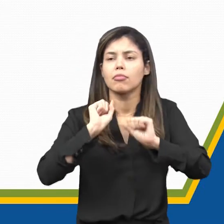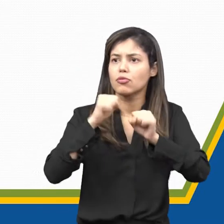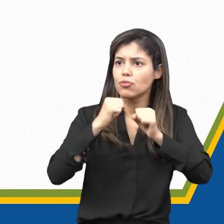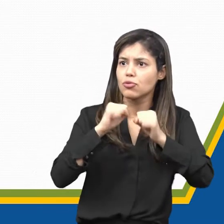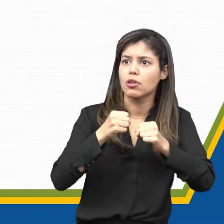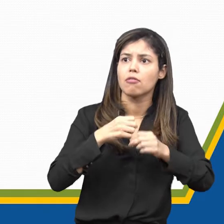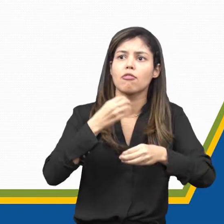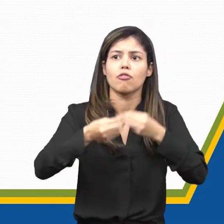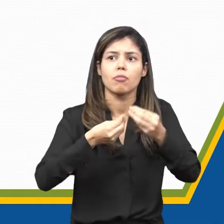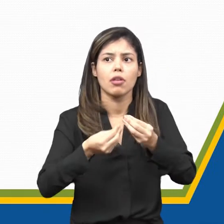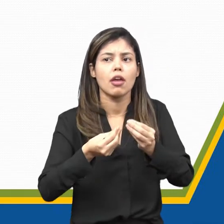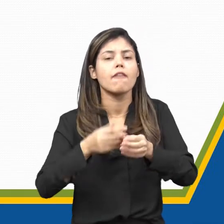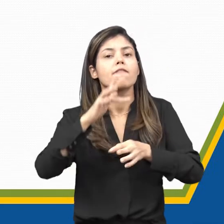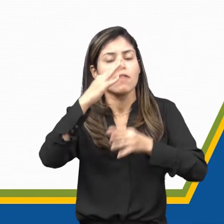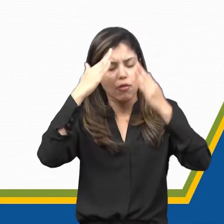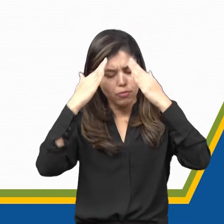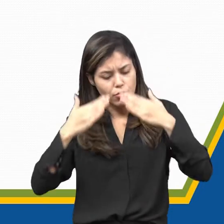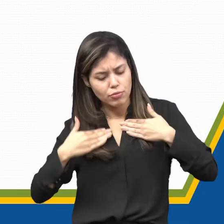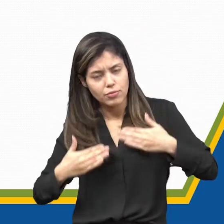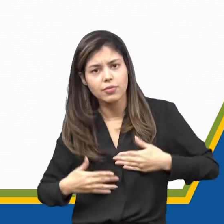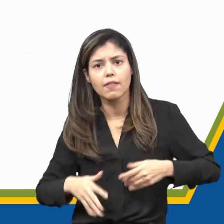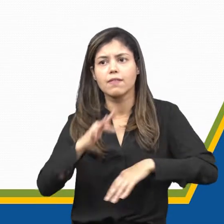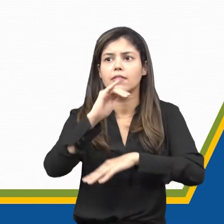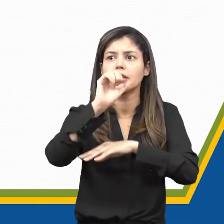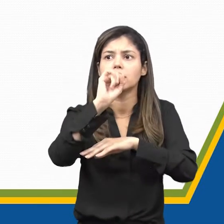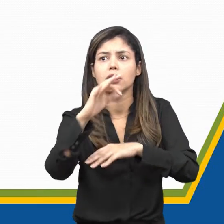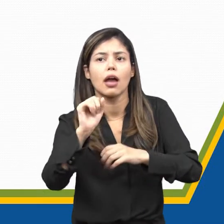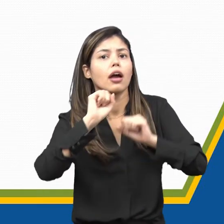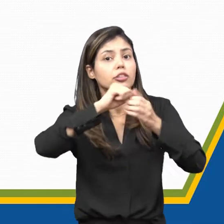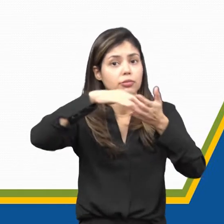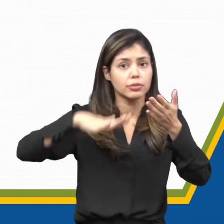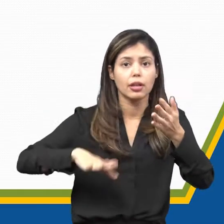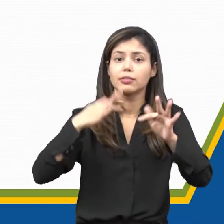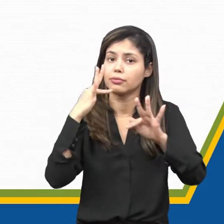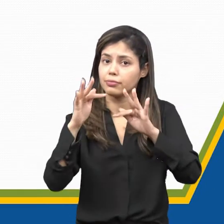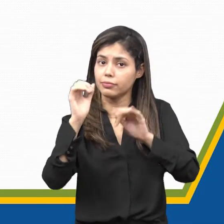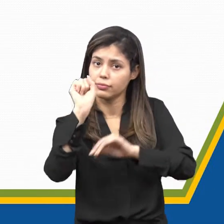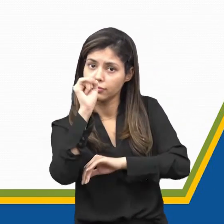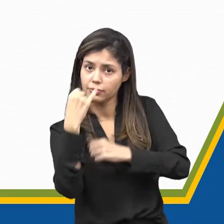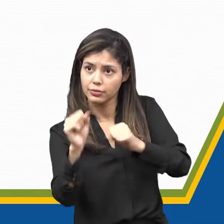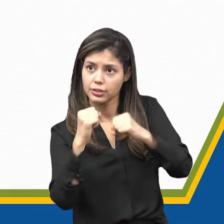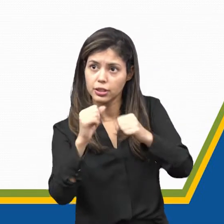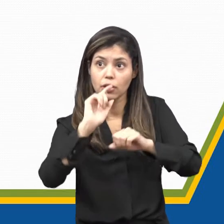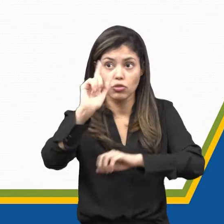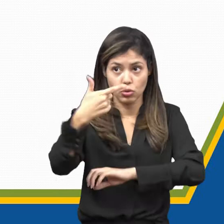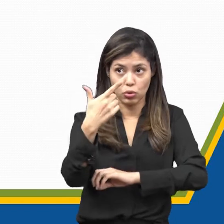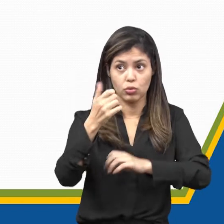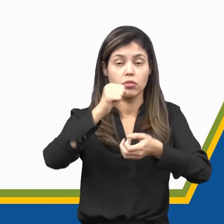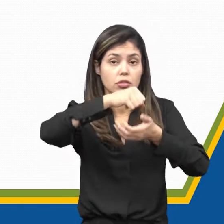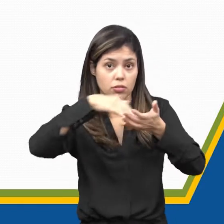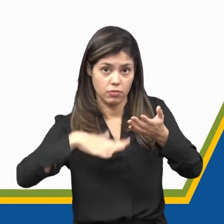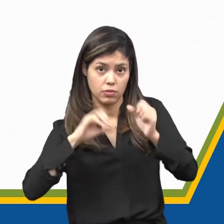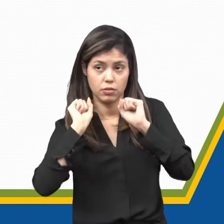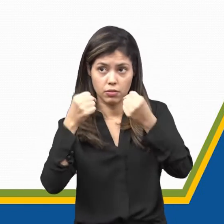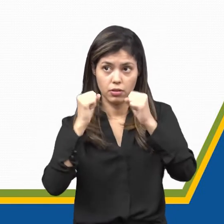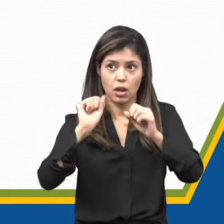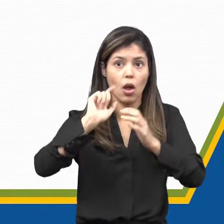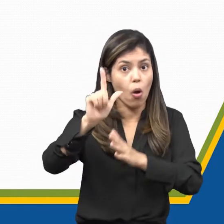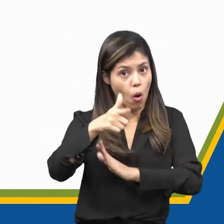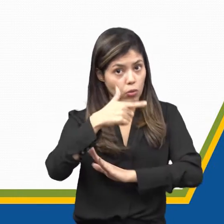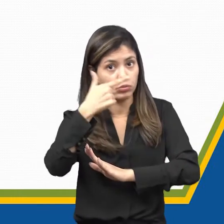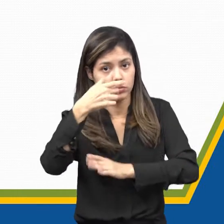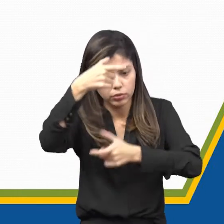esportivo, de preparação física desportiva, de atividade física e de outro exercício físico, assim como de outros